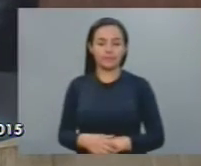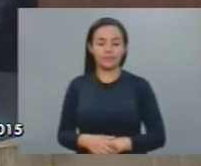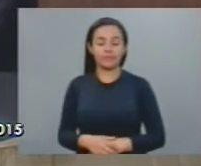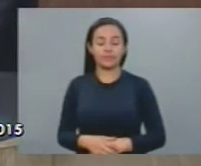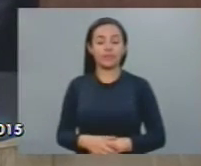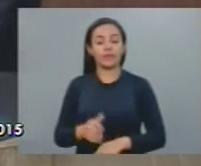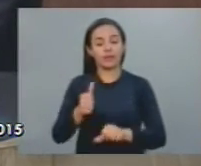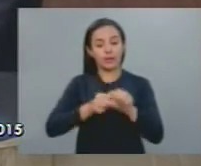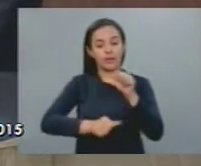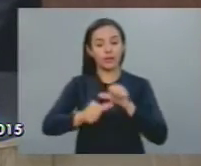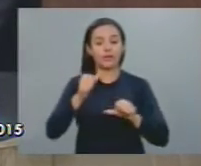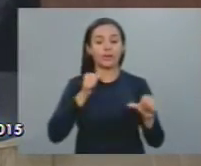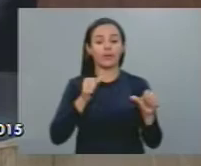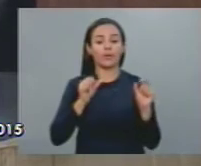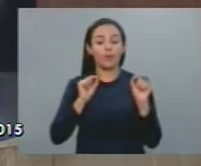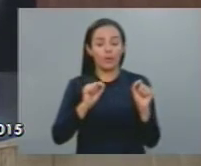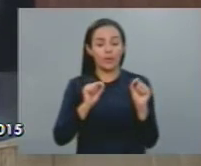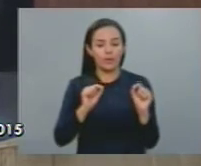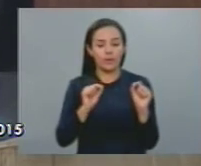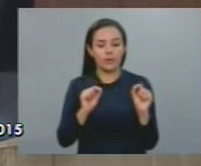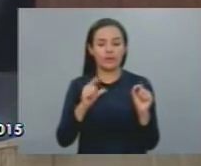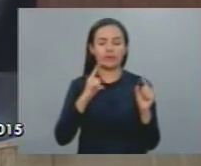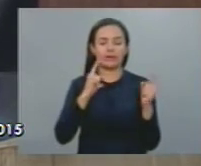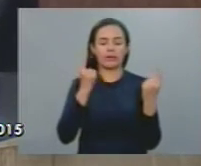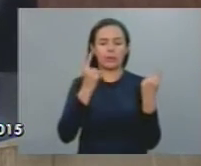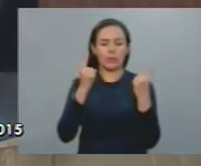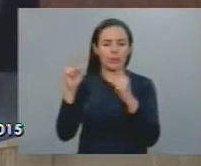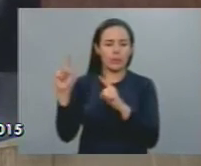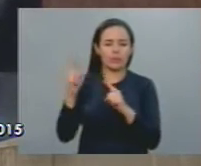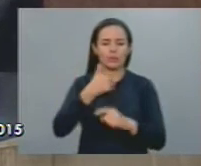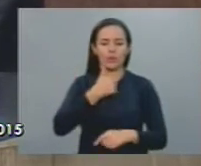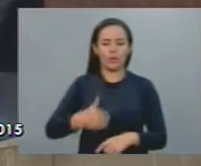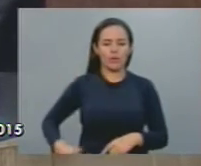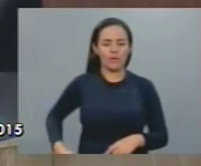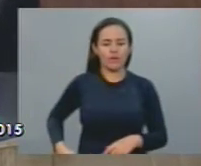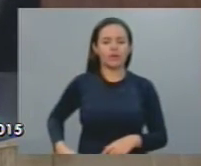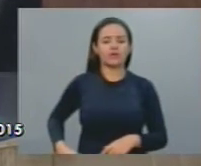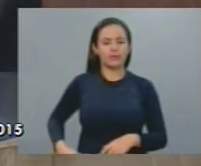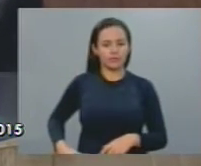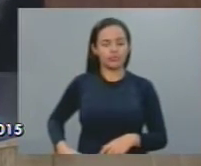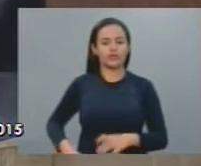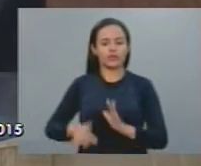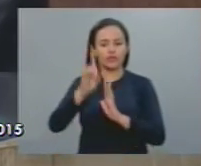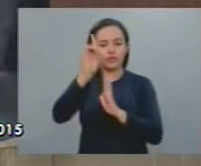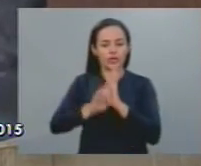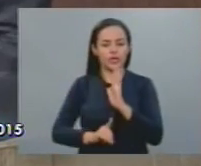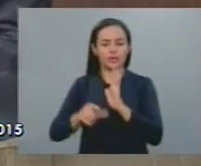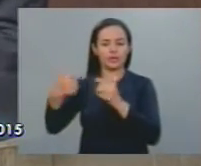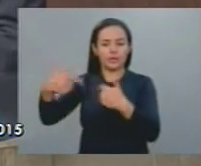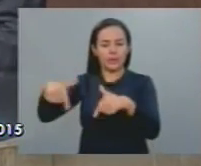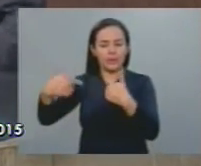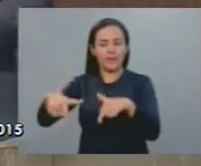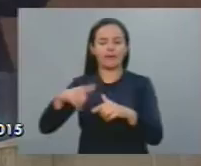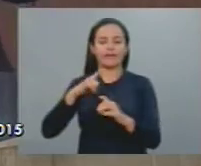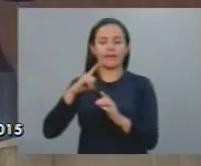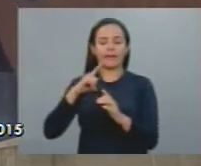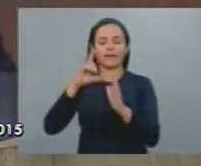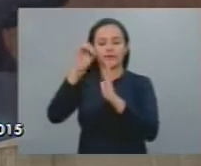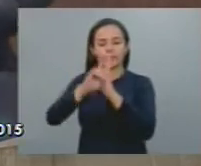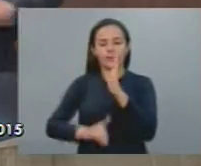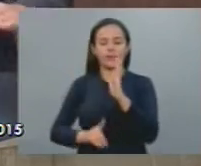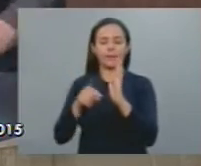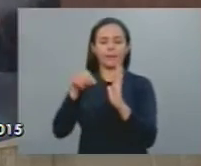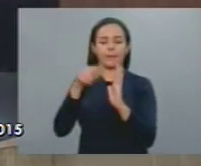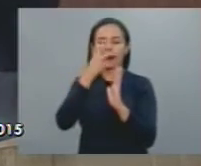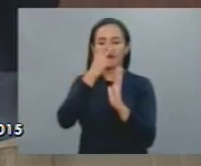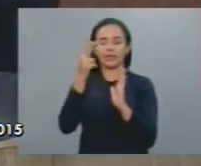outro lado, de francos ataques dos governos aos direitos de trabalhadores e trabalhadoras. É